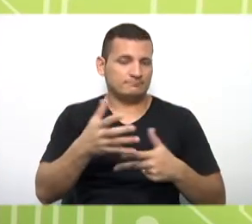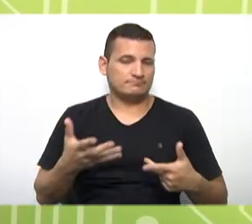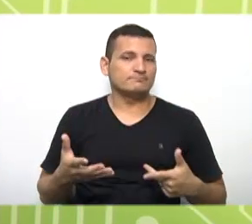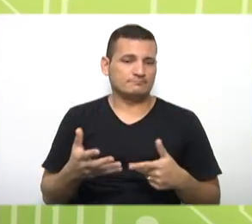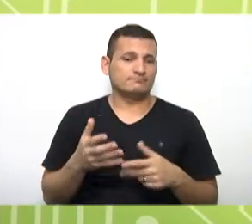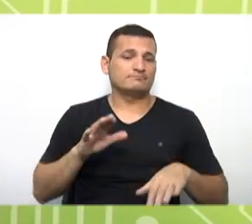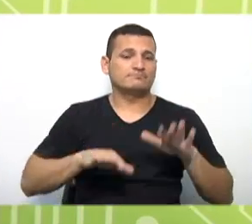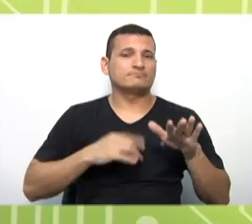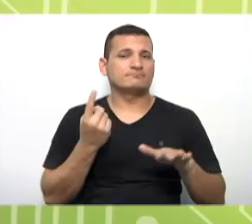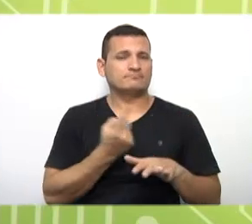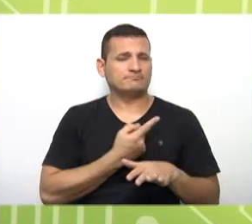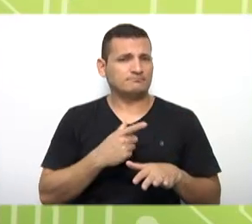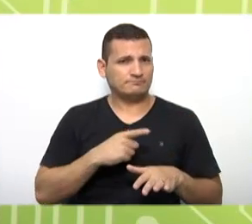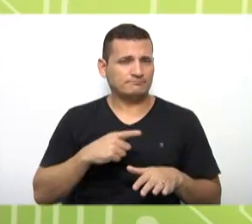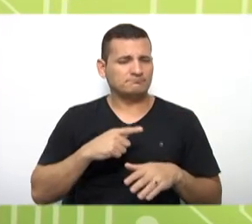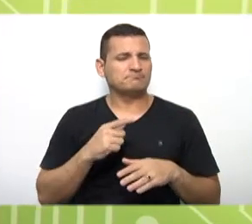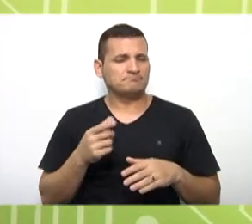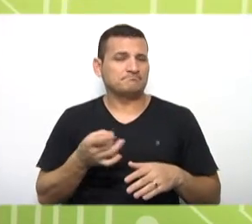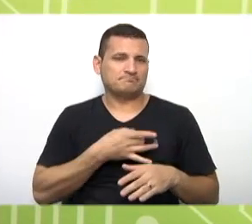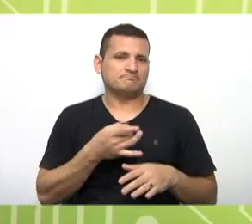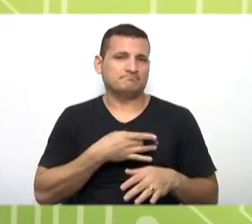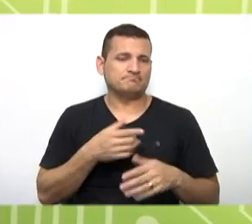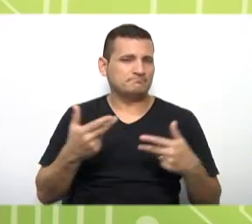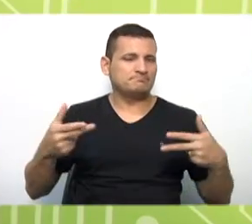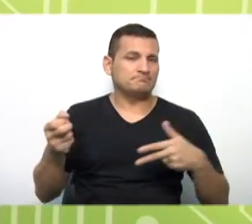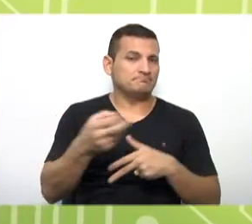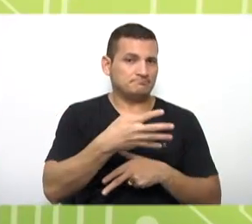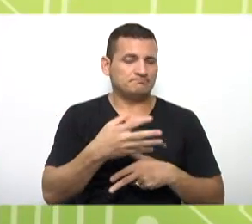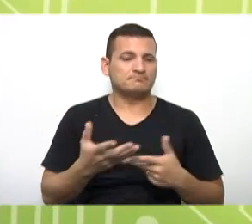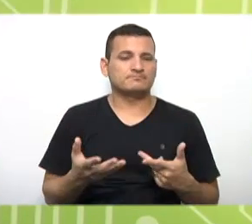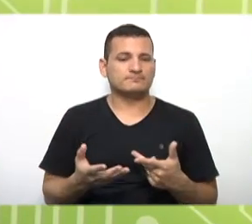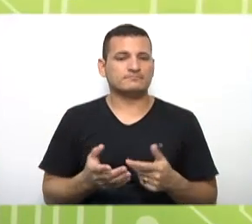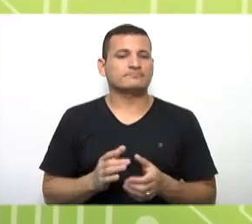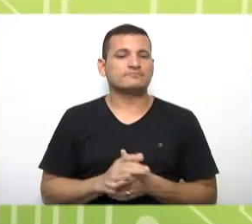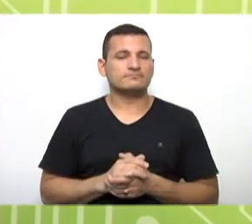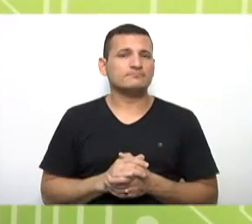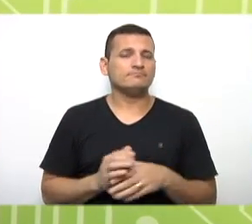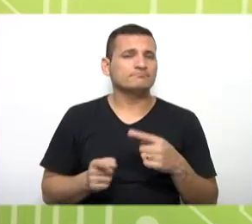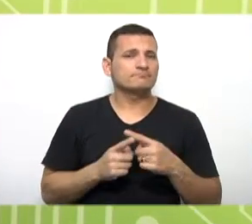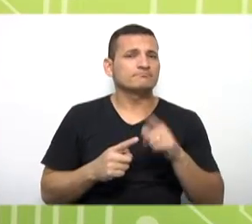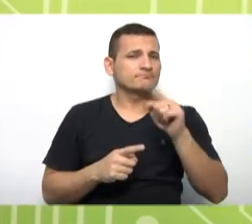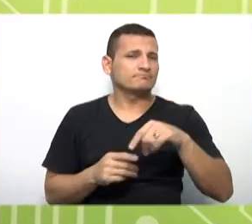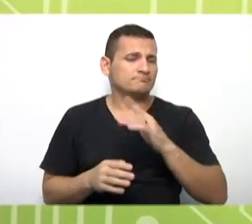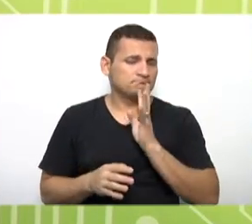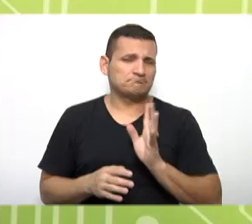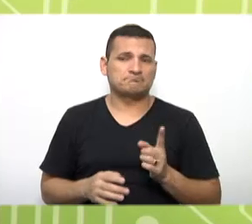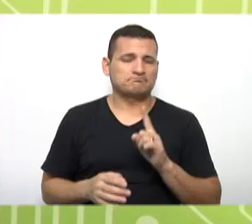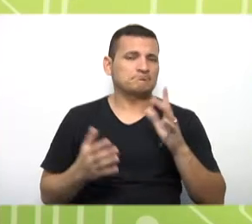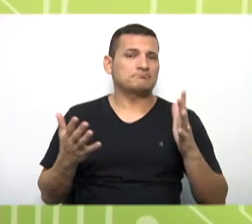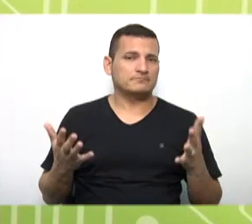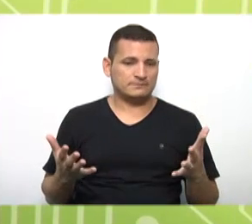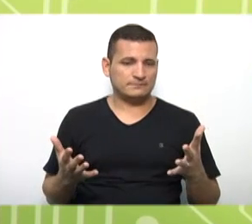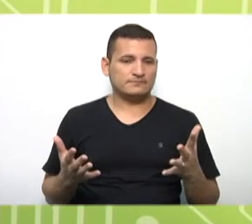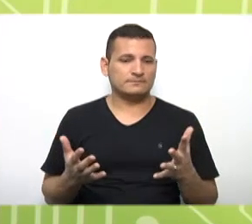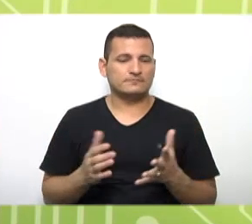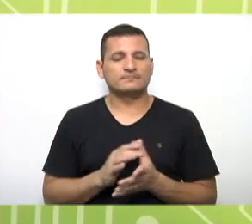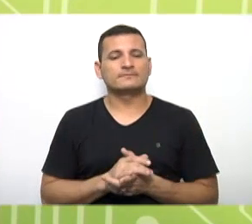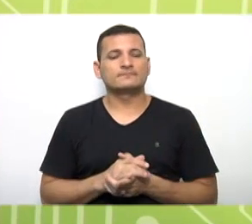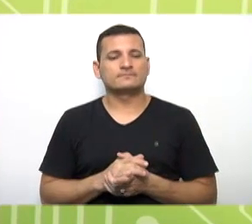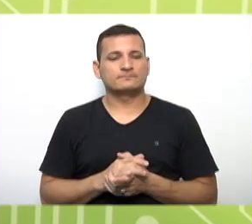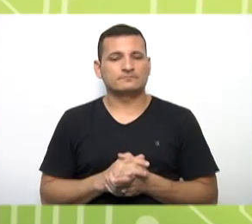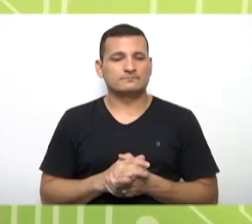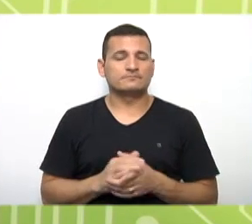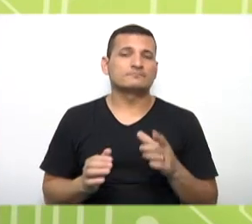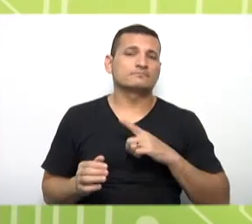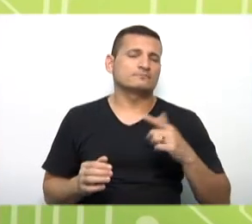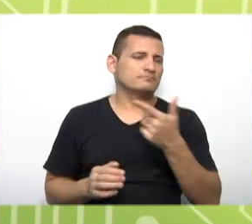temos medo de algo novo que às vezes é o desconhecido. E aí tem